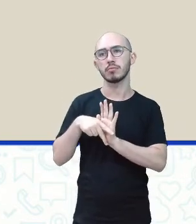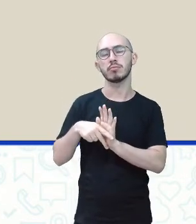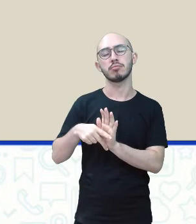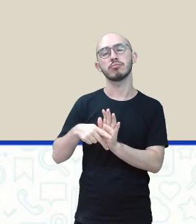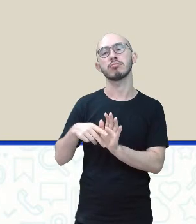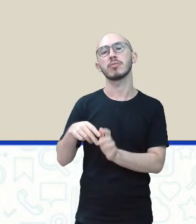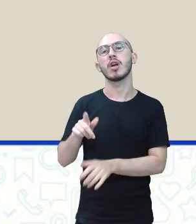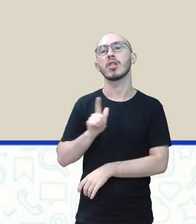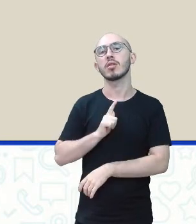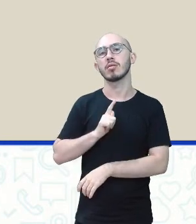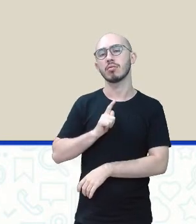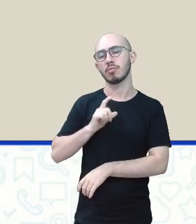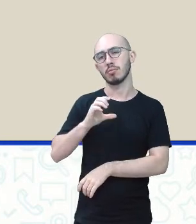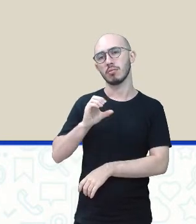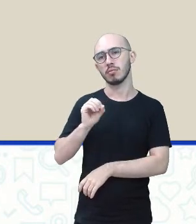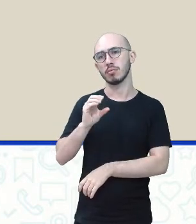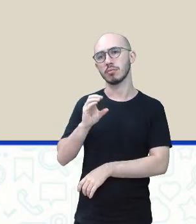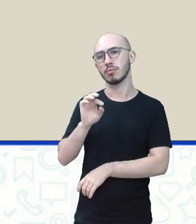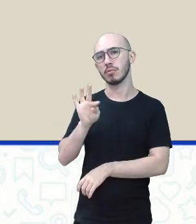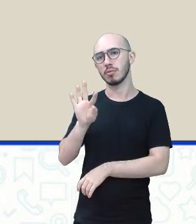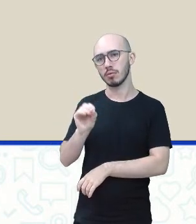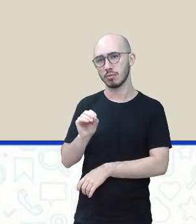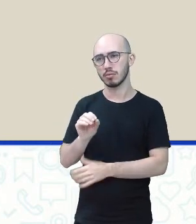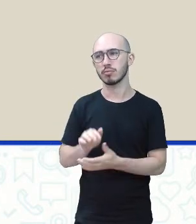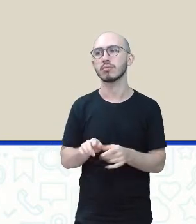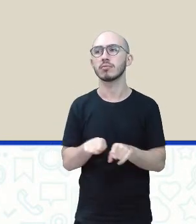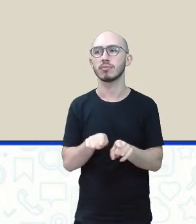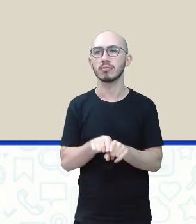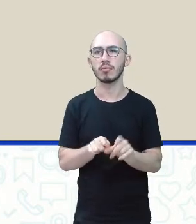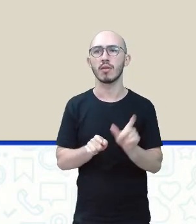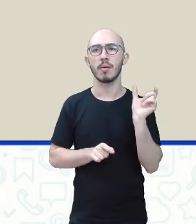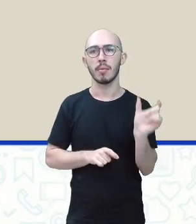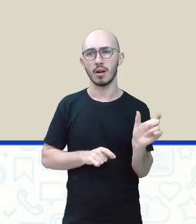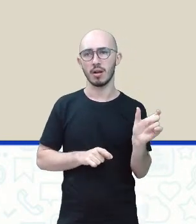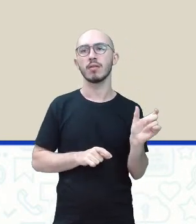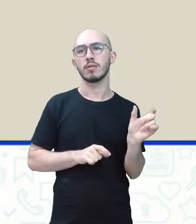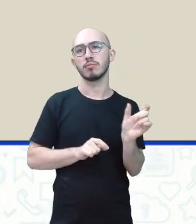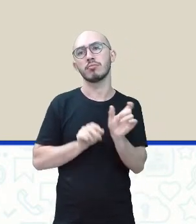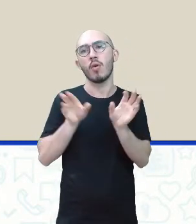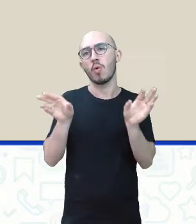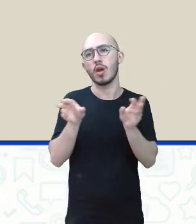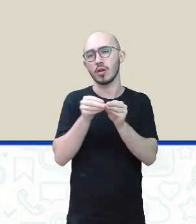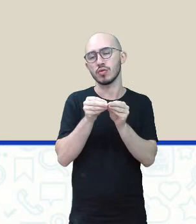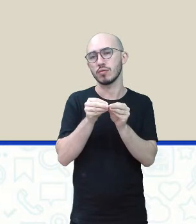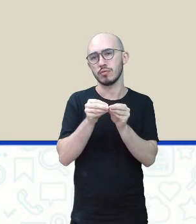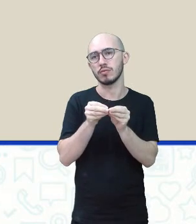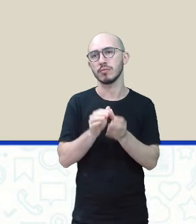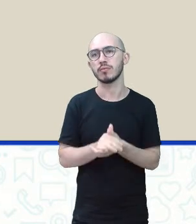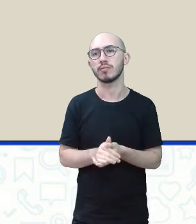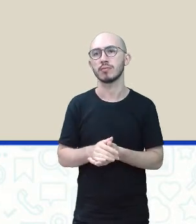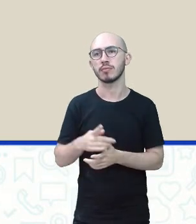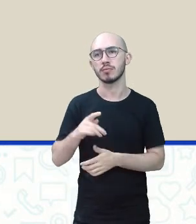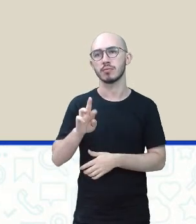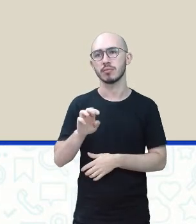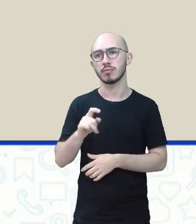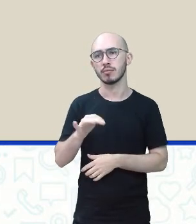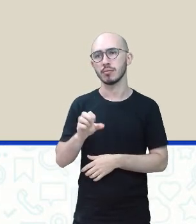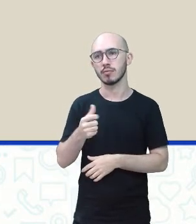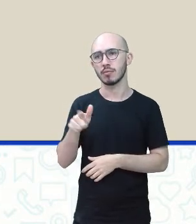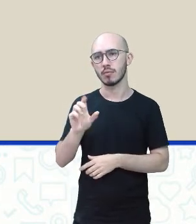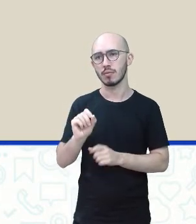do, contração da preposição, de mais artigo definido. Já cárcere